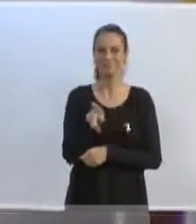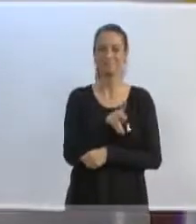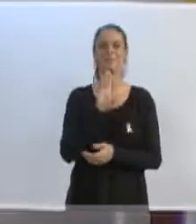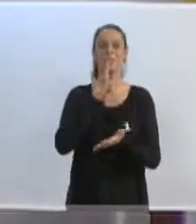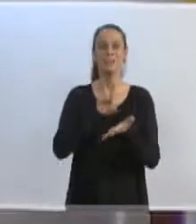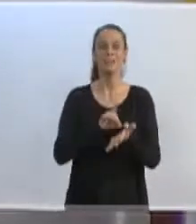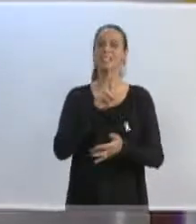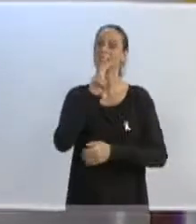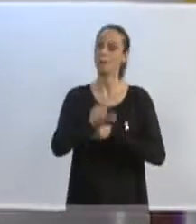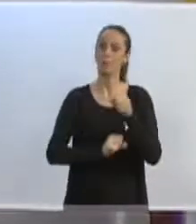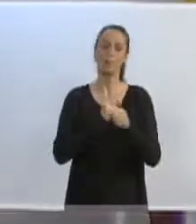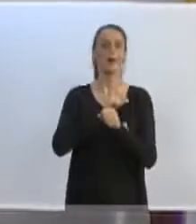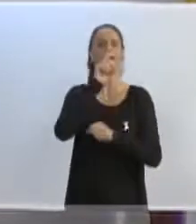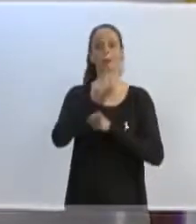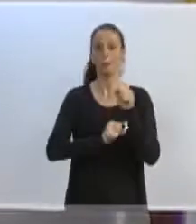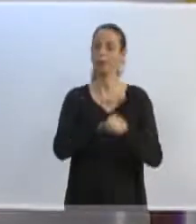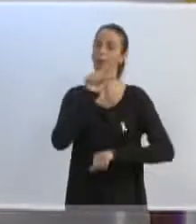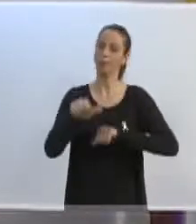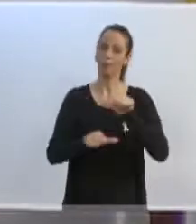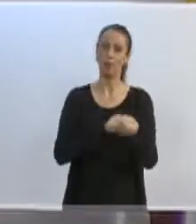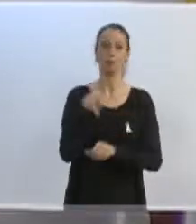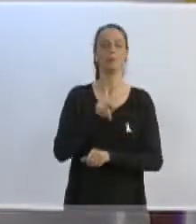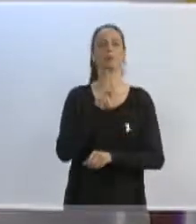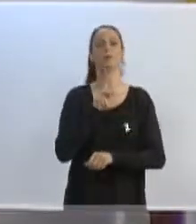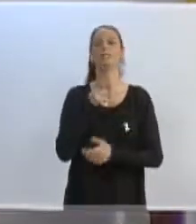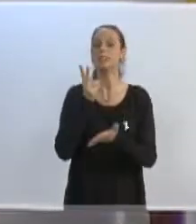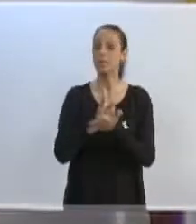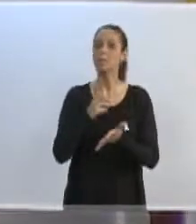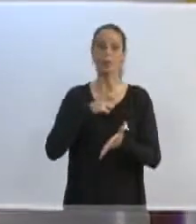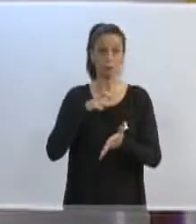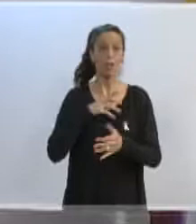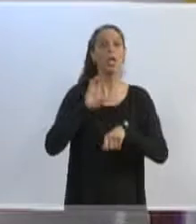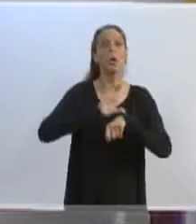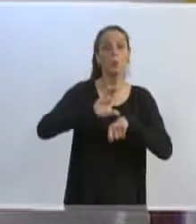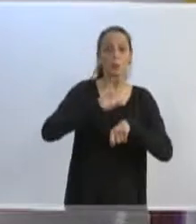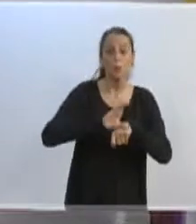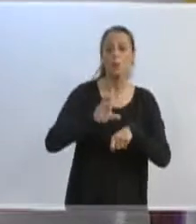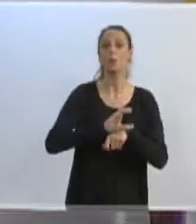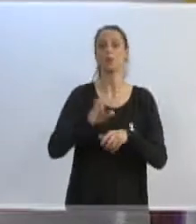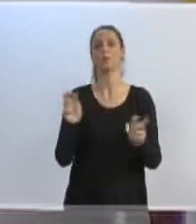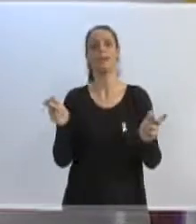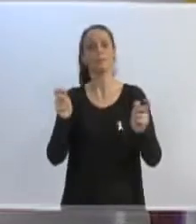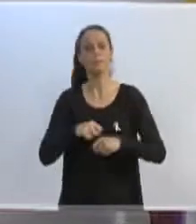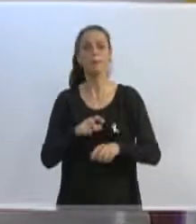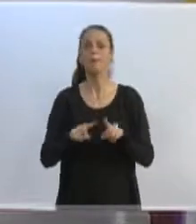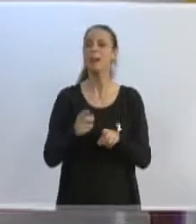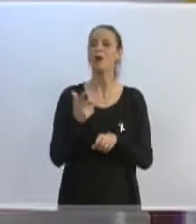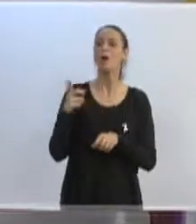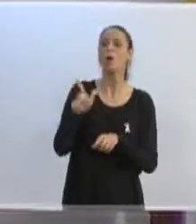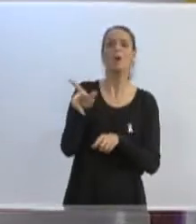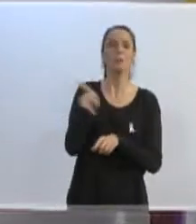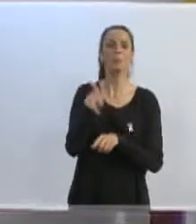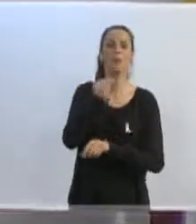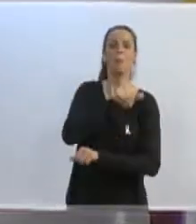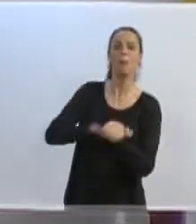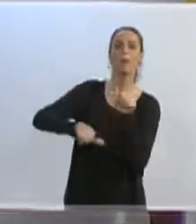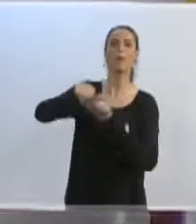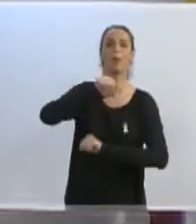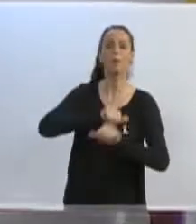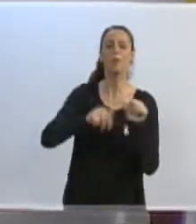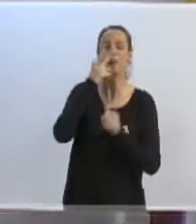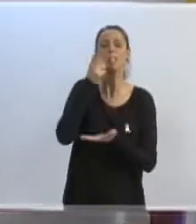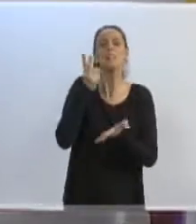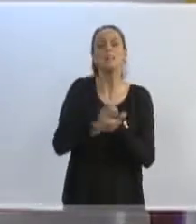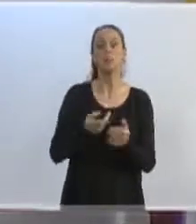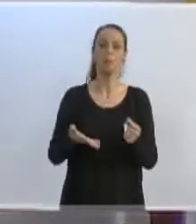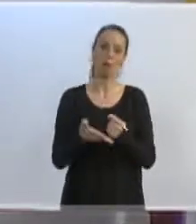todo ano troca o professor. Todo ano é feita uma capacitação, mas todo ano é feita uma capacitação para um professor diferente. E você não sai do básico.